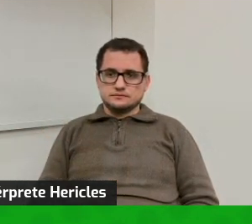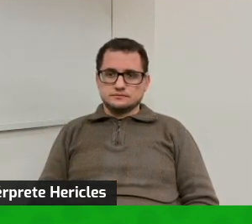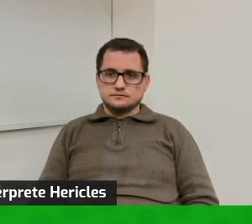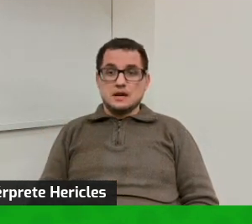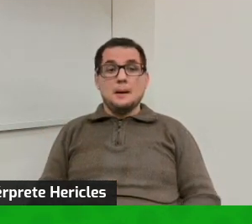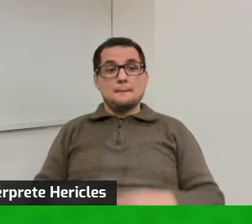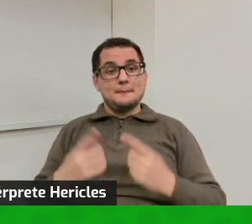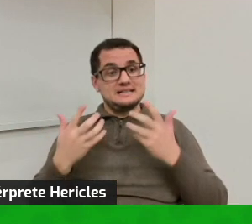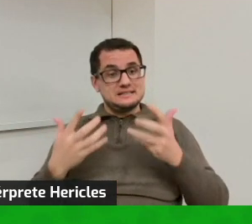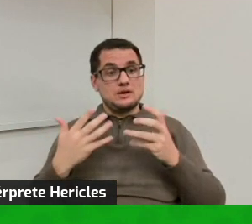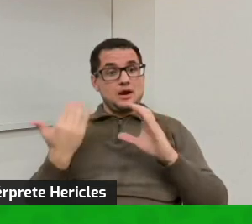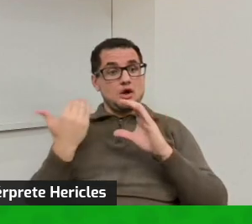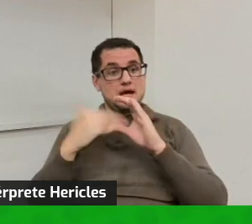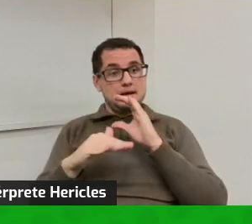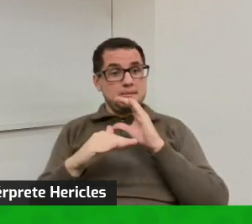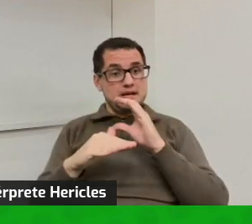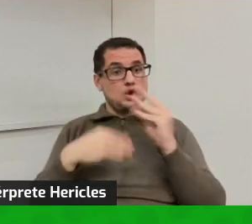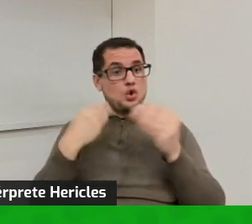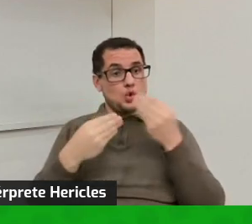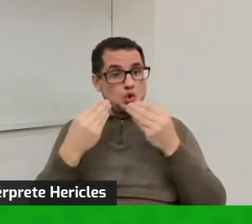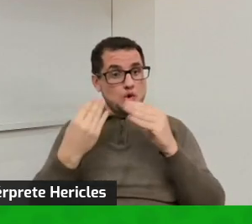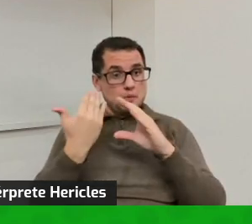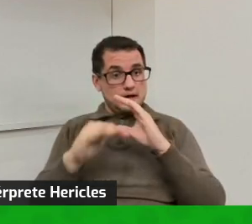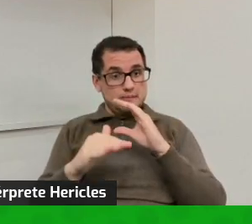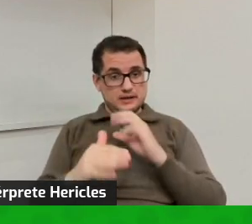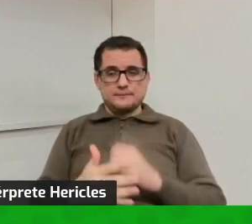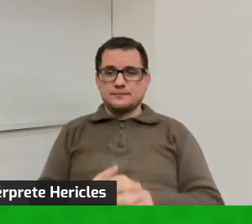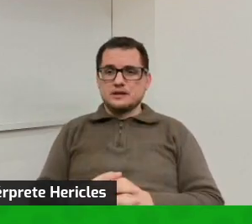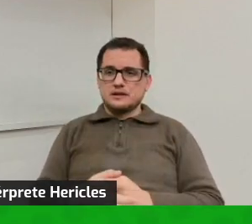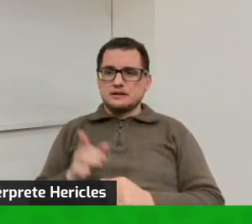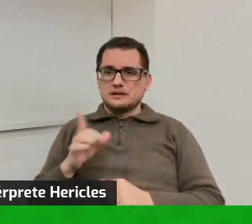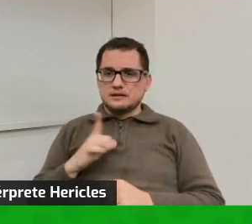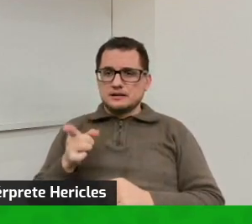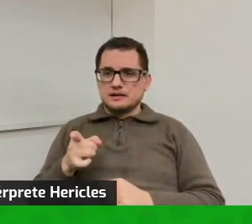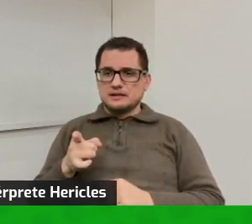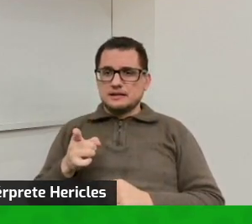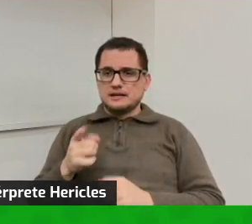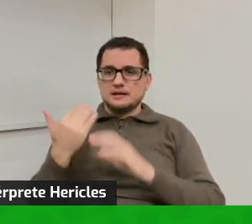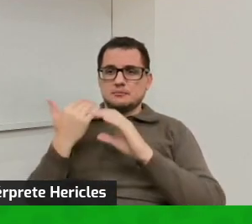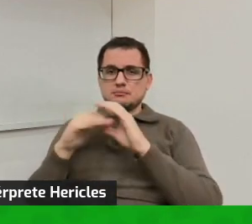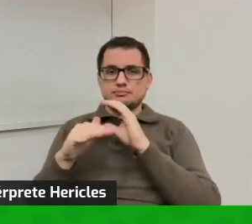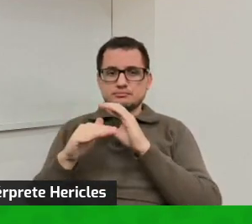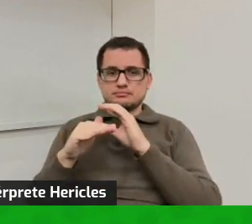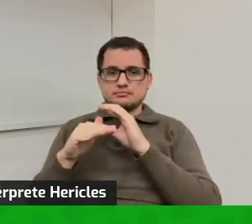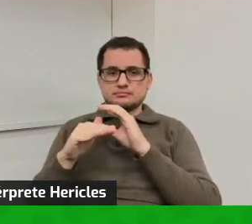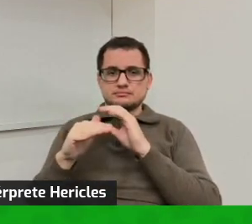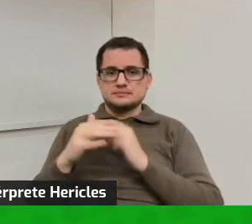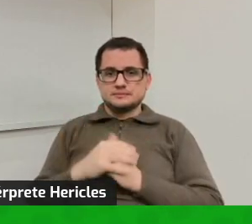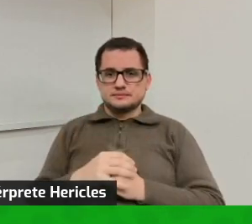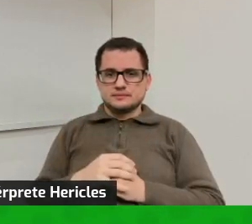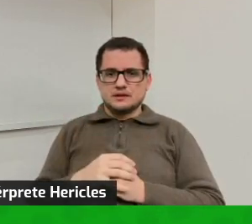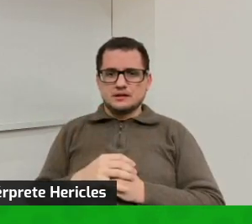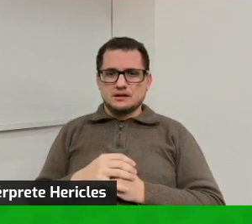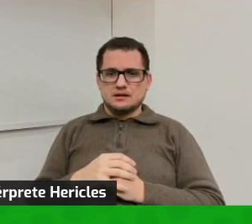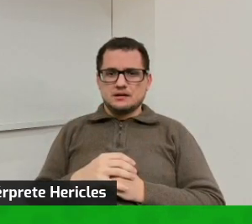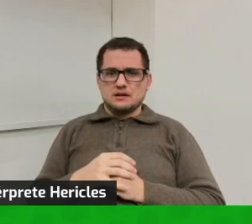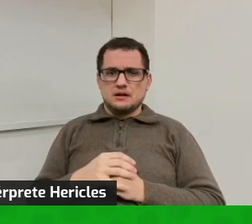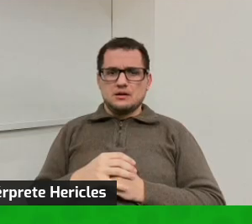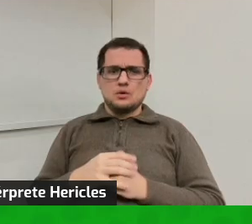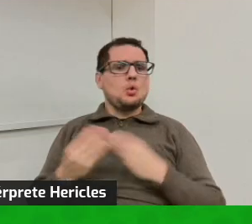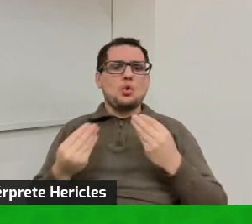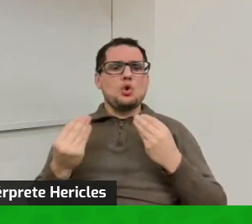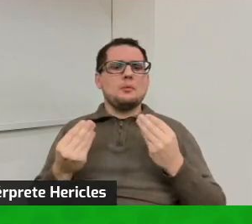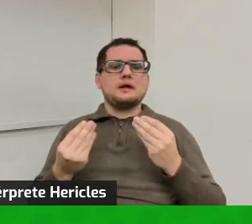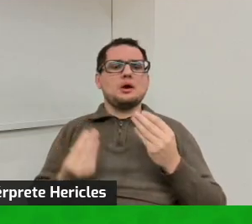por e-mail. Como que eu faço para mandar por e-mail? Aí você tem que enviar mensagens por e-mail. E como é que eu monto esse